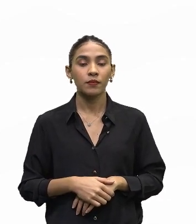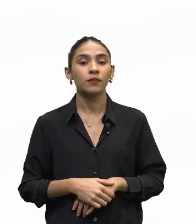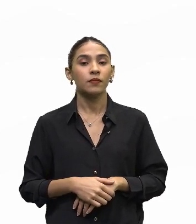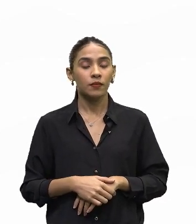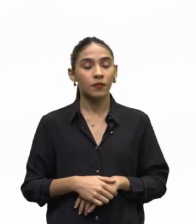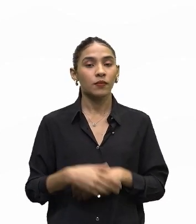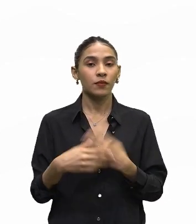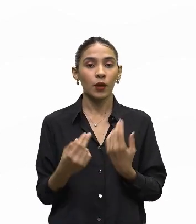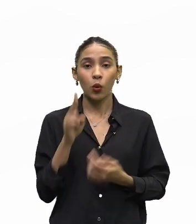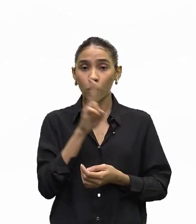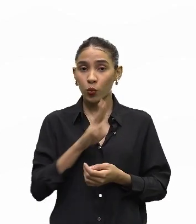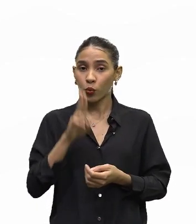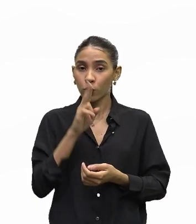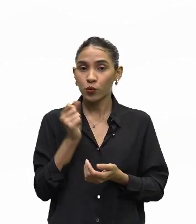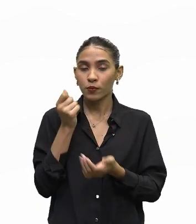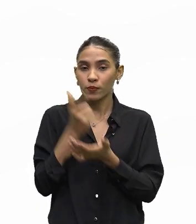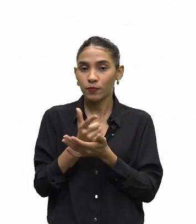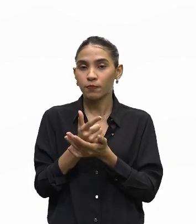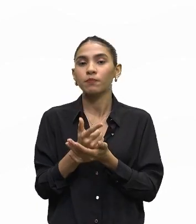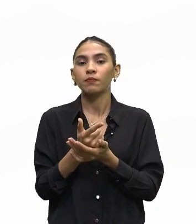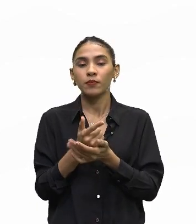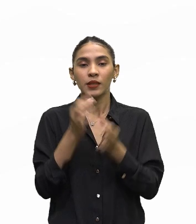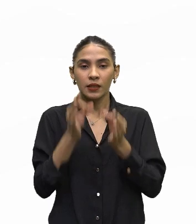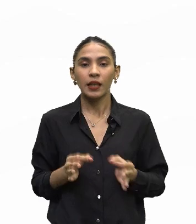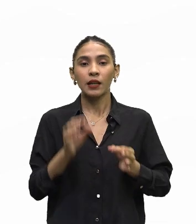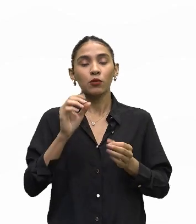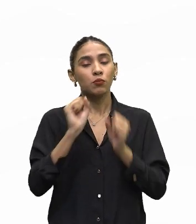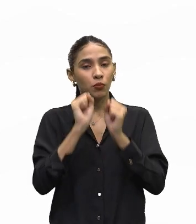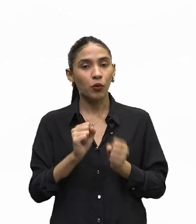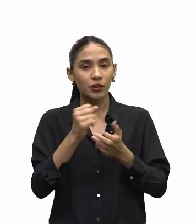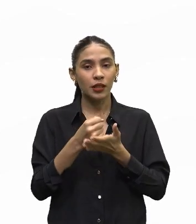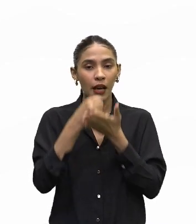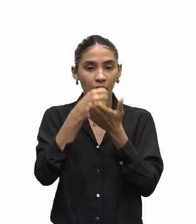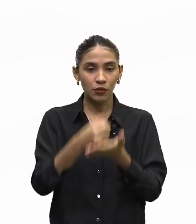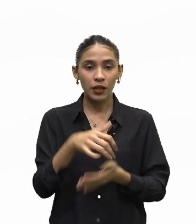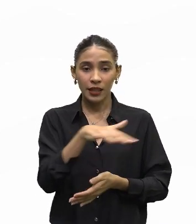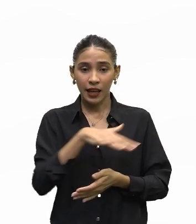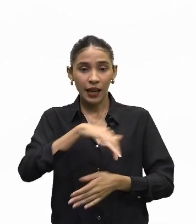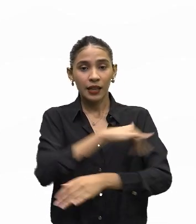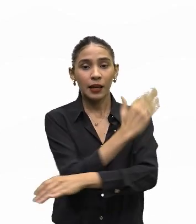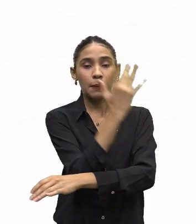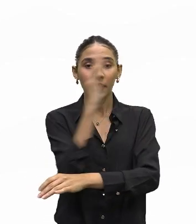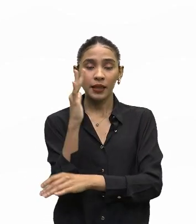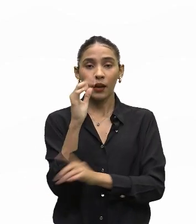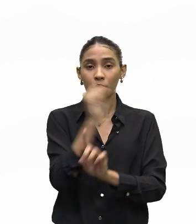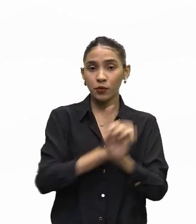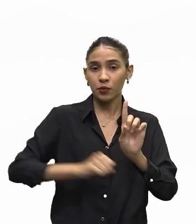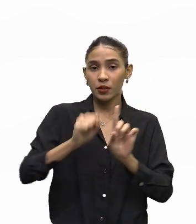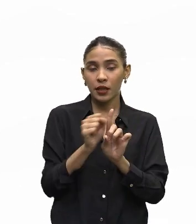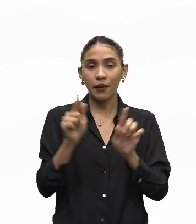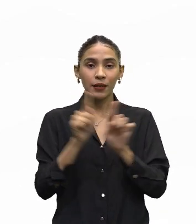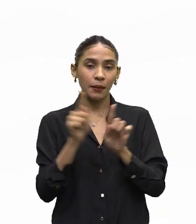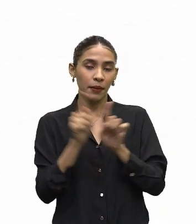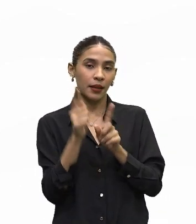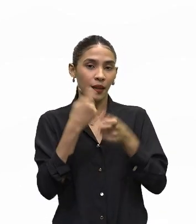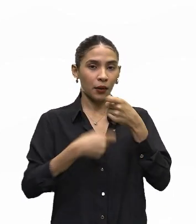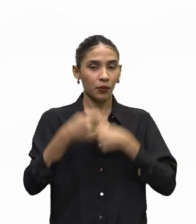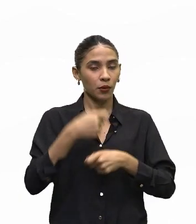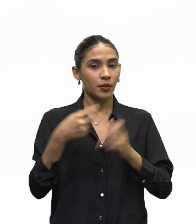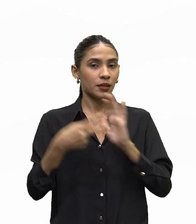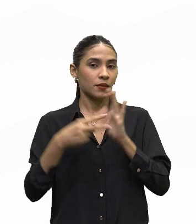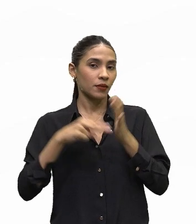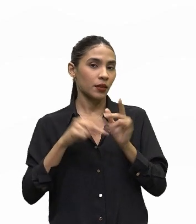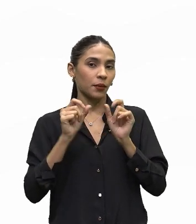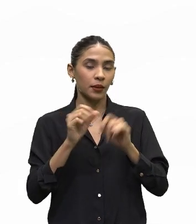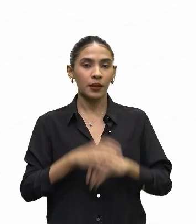consumo consciente poderá contribuir para o consumo sustentável de forma ambiental, social e econômica, ou seja,